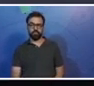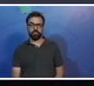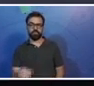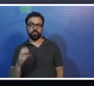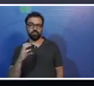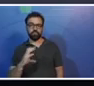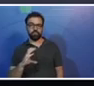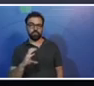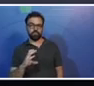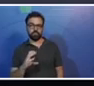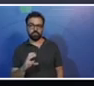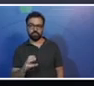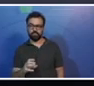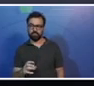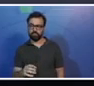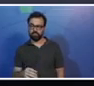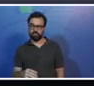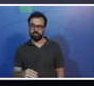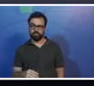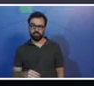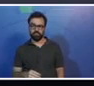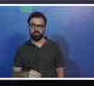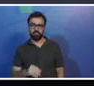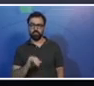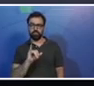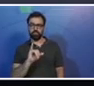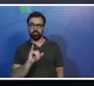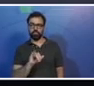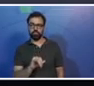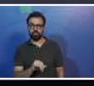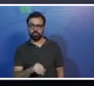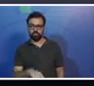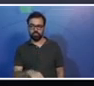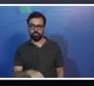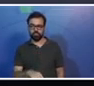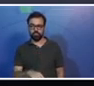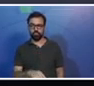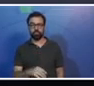Alternativa C, não existe a palavra empecilho. E sim,